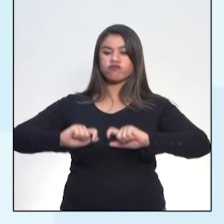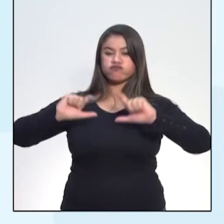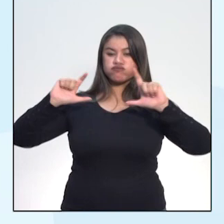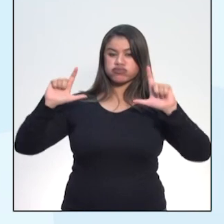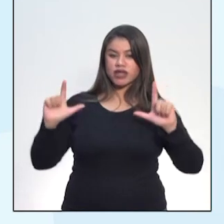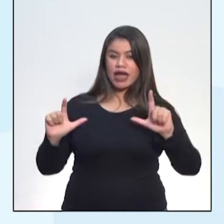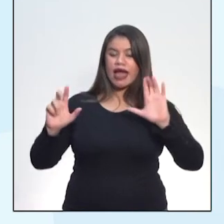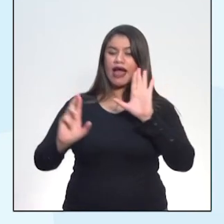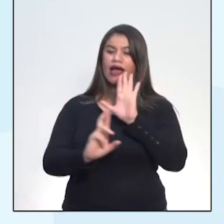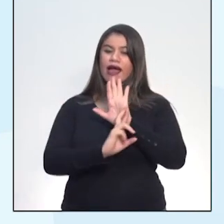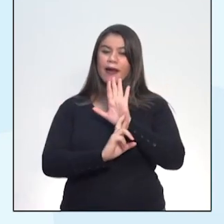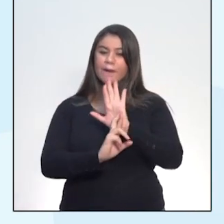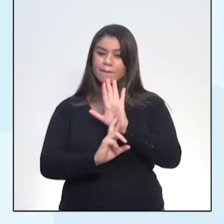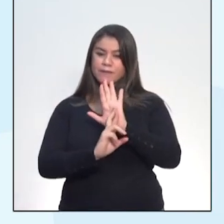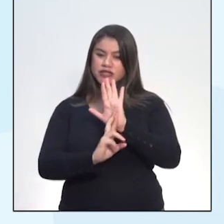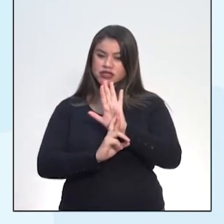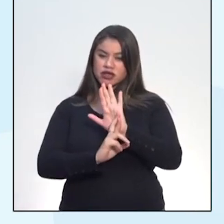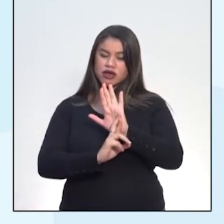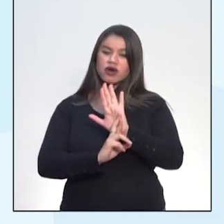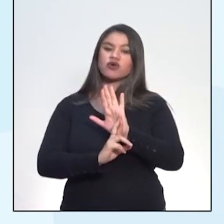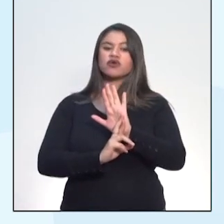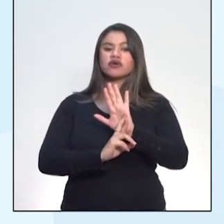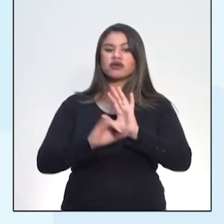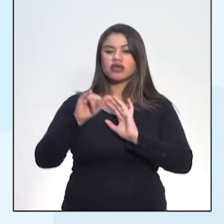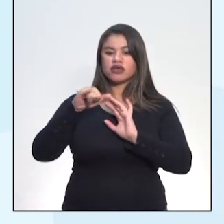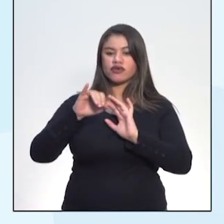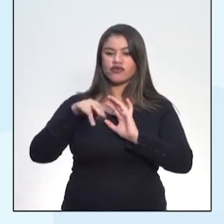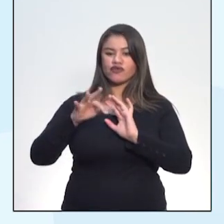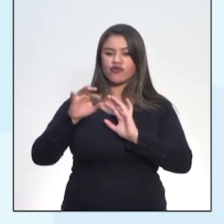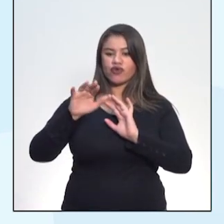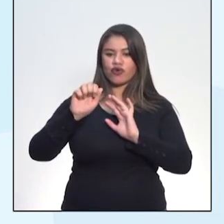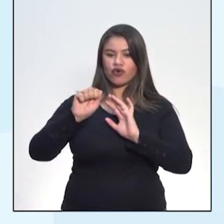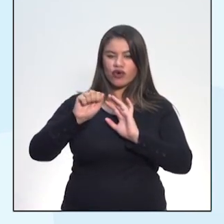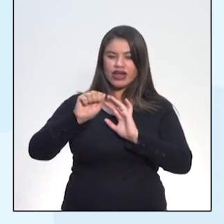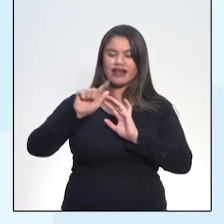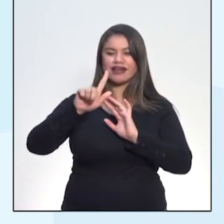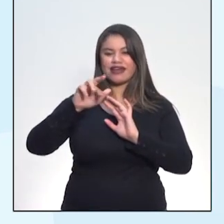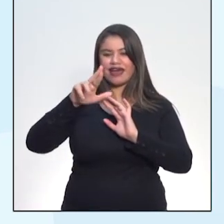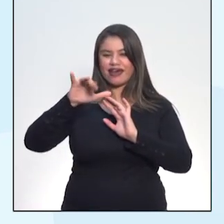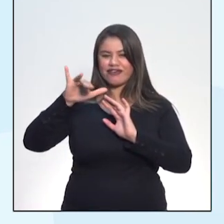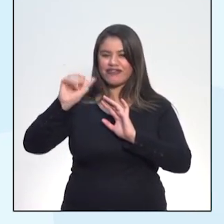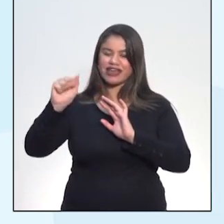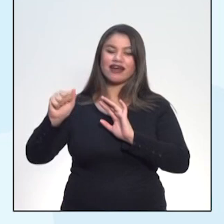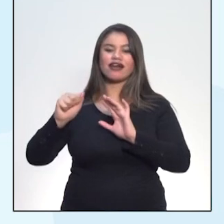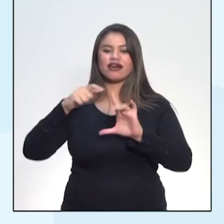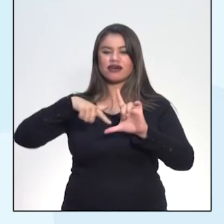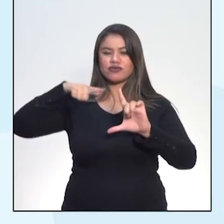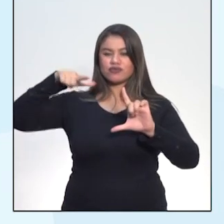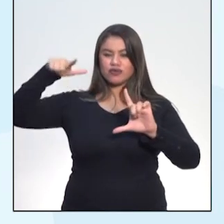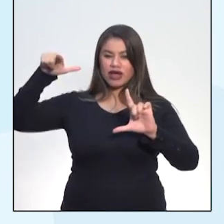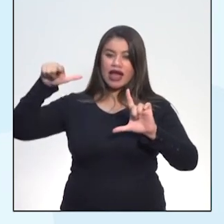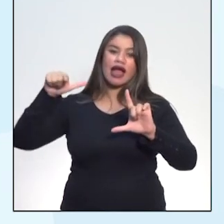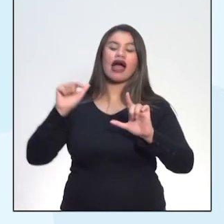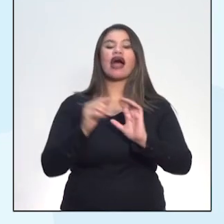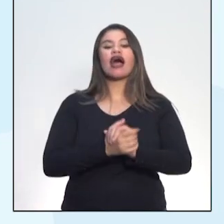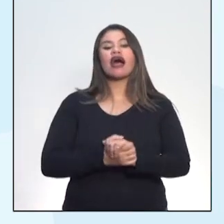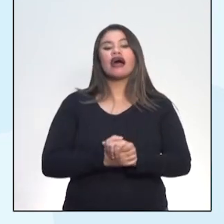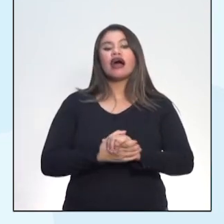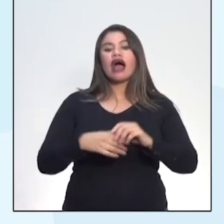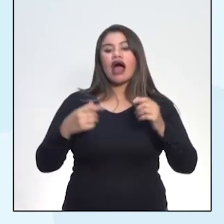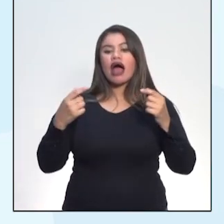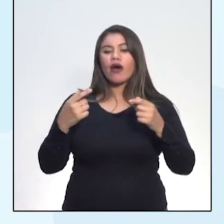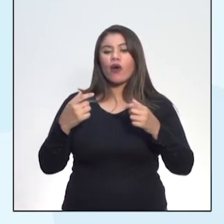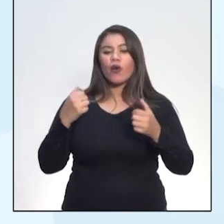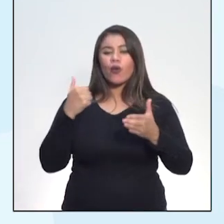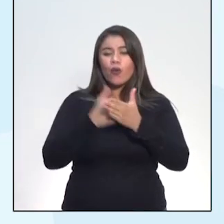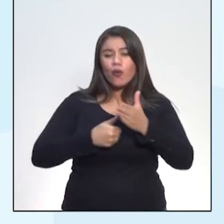uma representação infográfica da resistência africana, né? Os